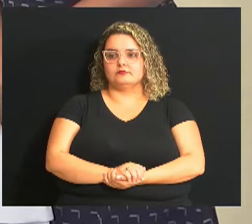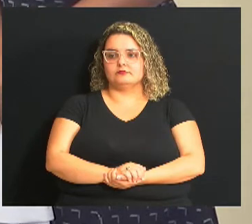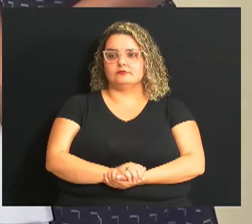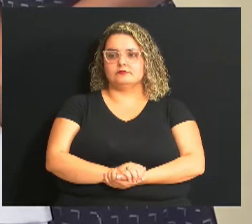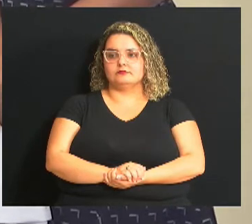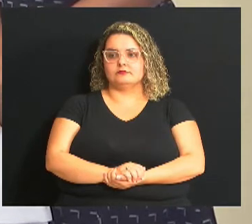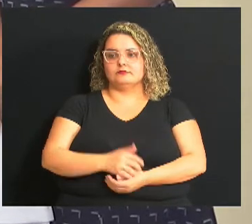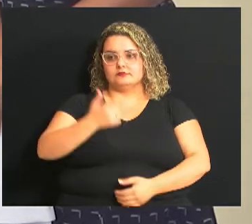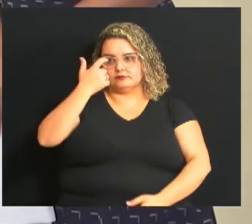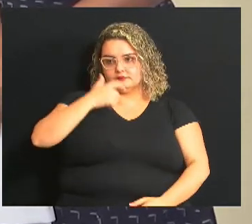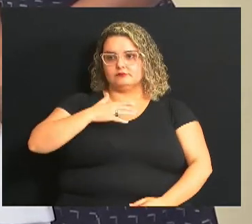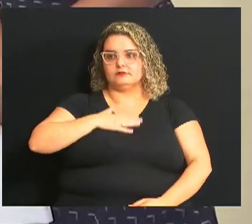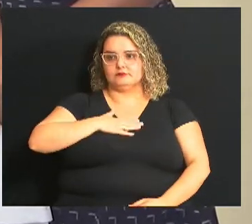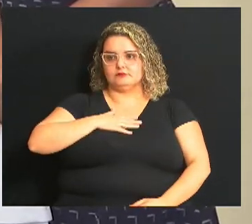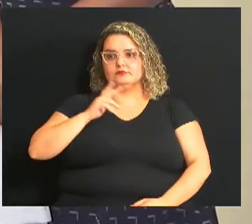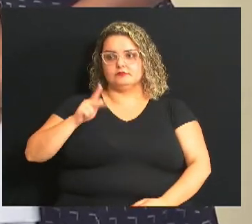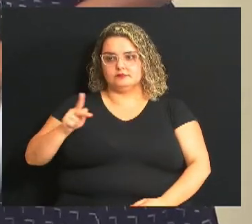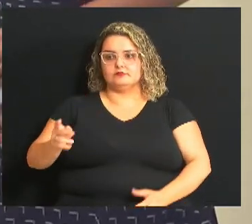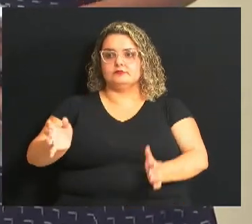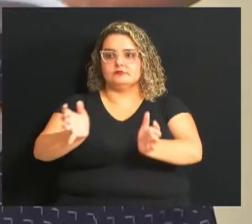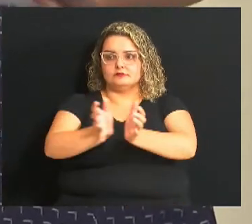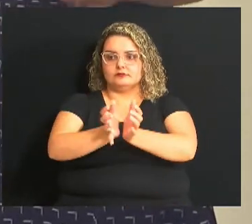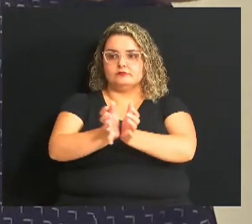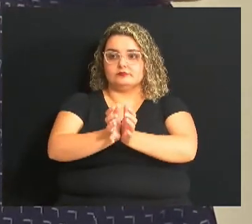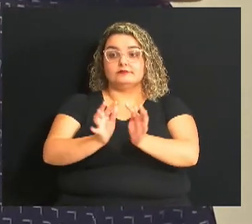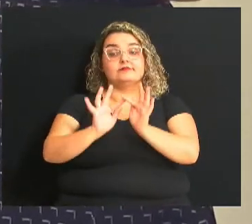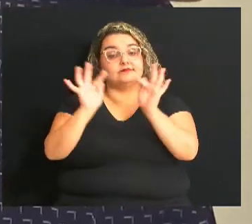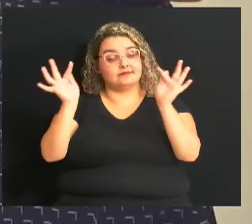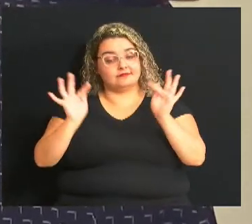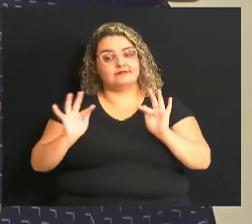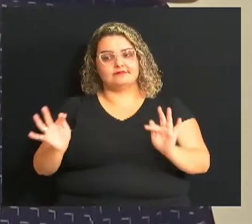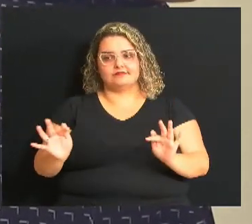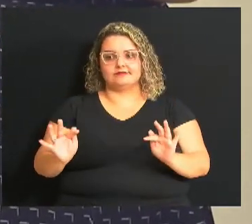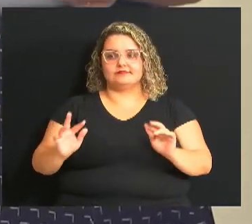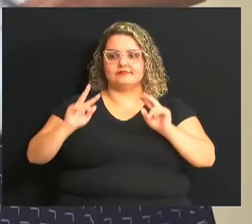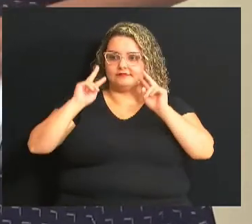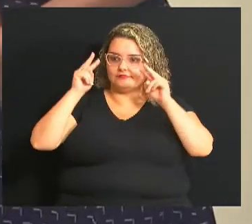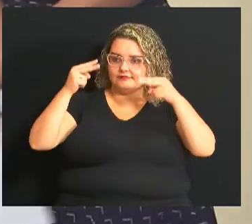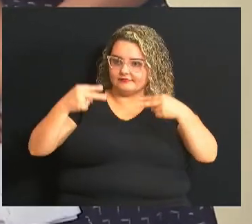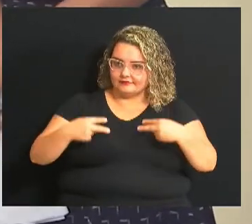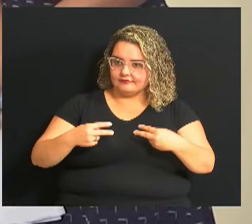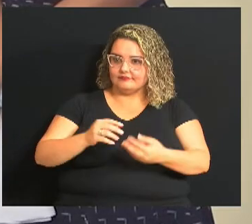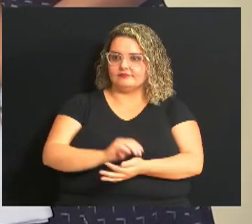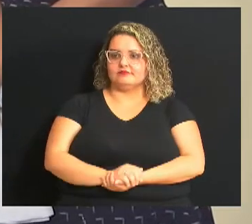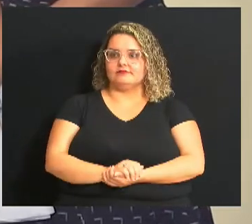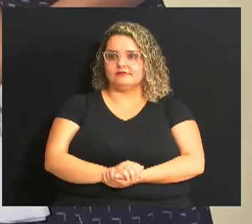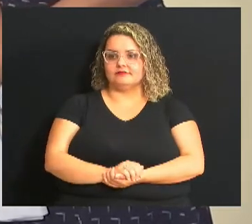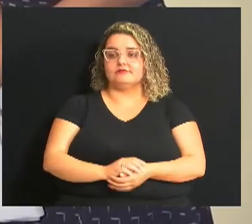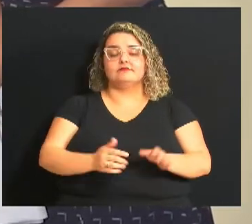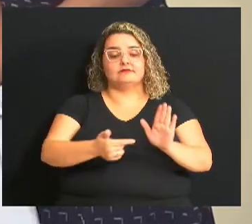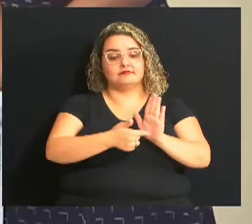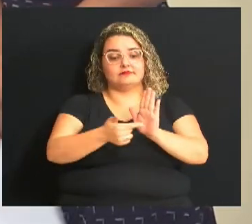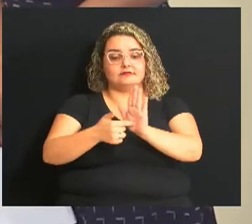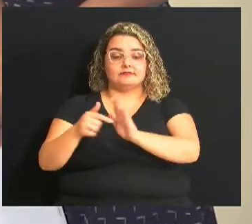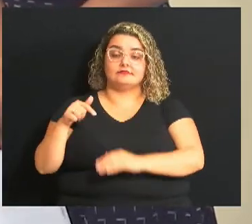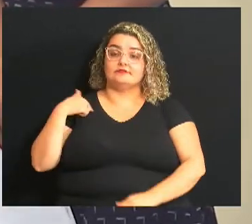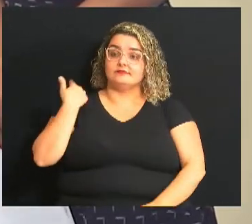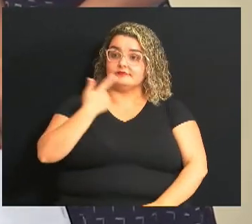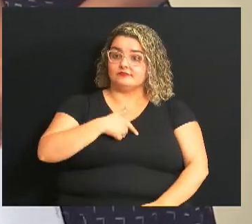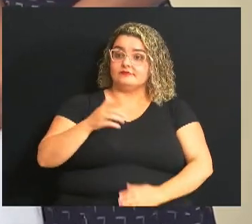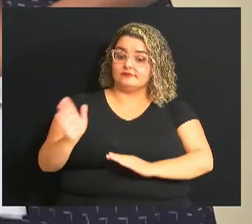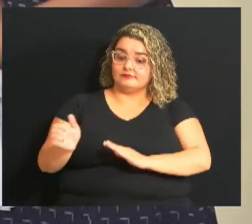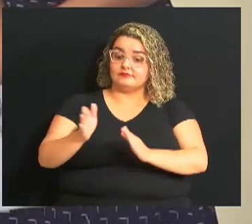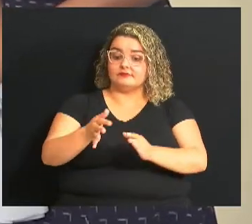eu e os meus colegas, a equipe, muito felizes pelo reconhecimento e mostrando que nós estamos no caminho